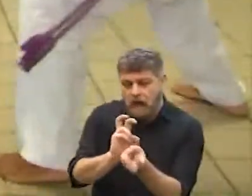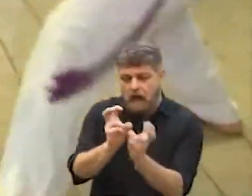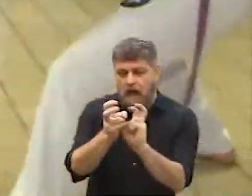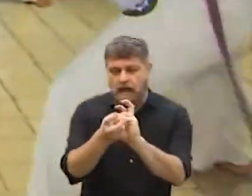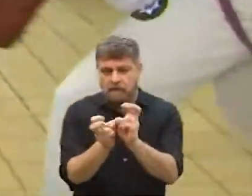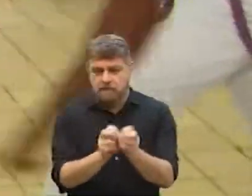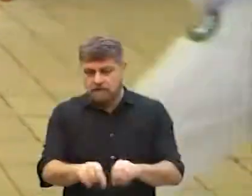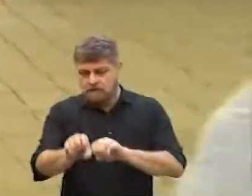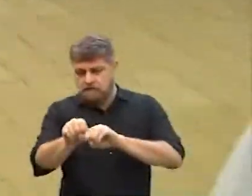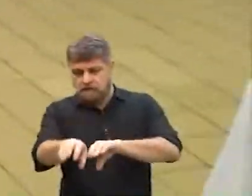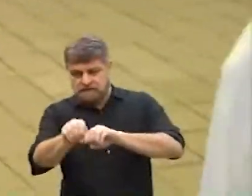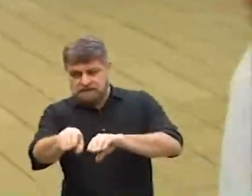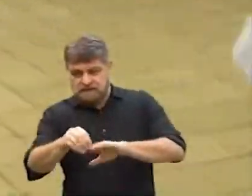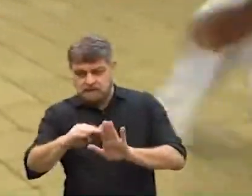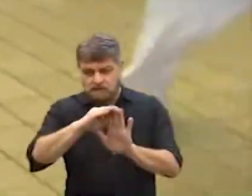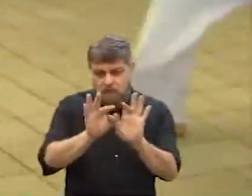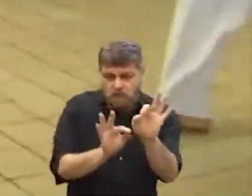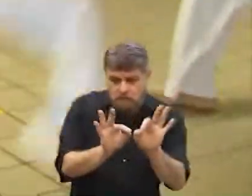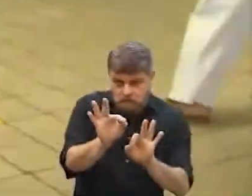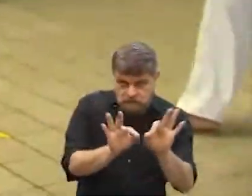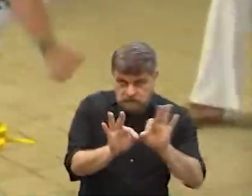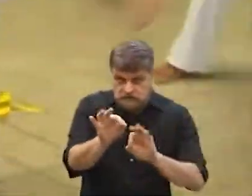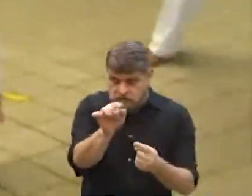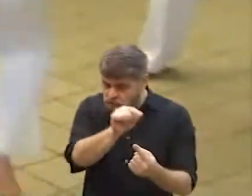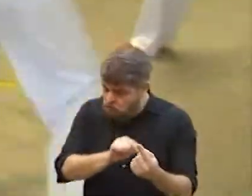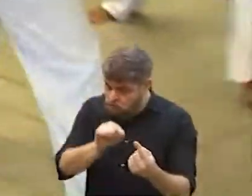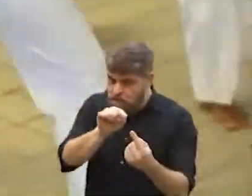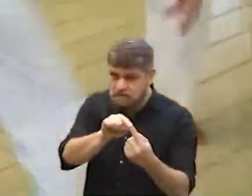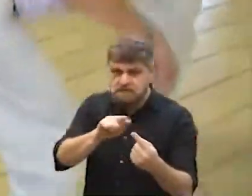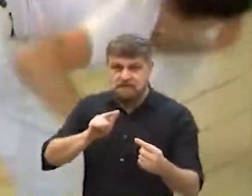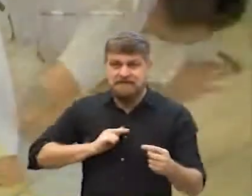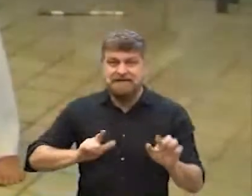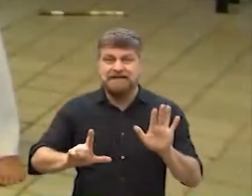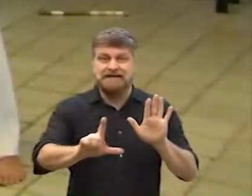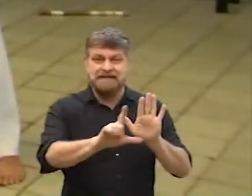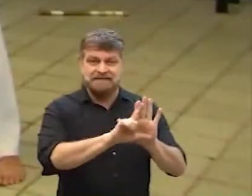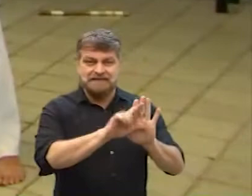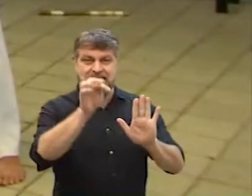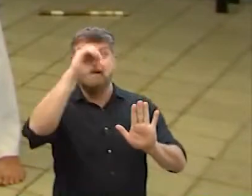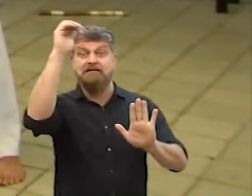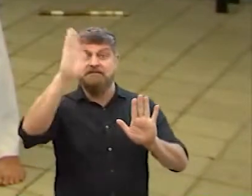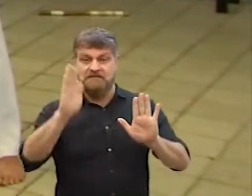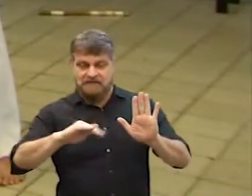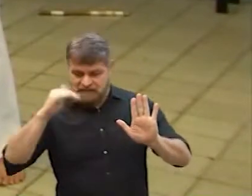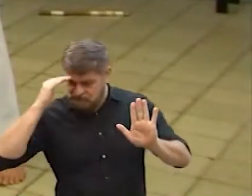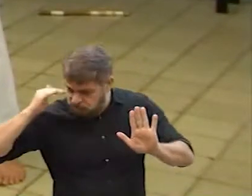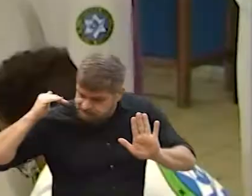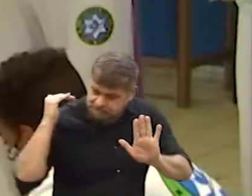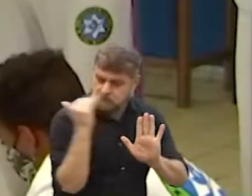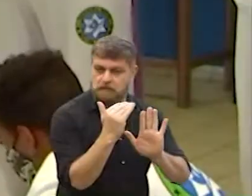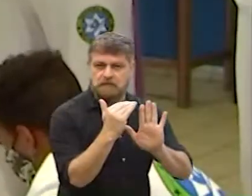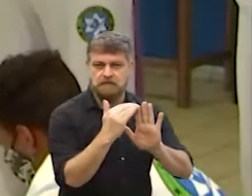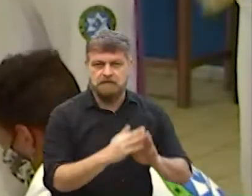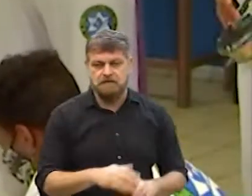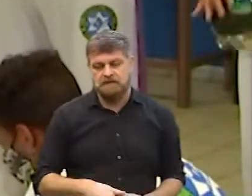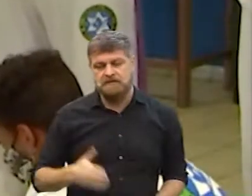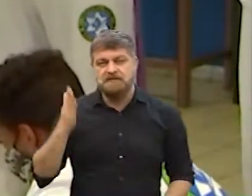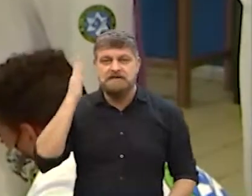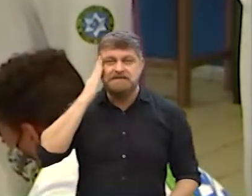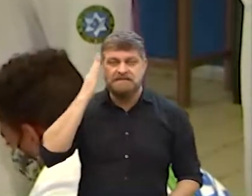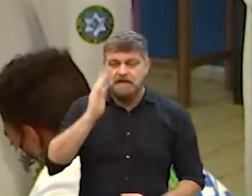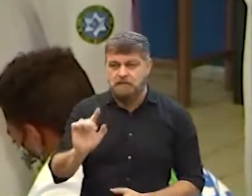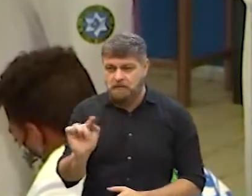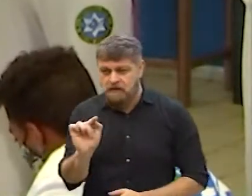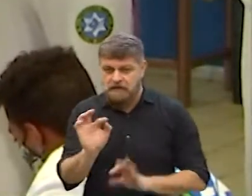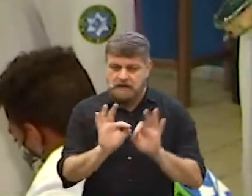da capoeira, esse projeto de lei, ele vem apenas em cumprimento também dessa lei, que é uma lei federal. É óbvio que é